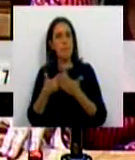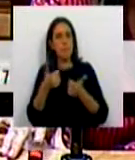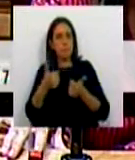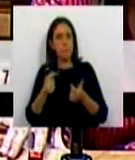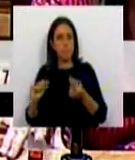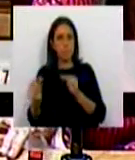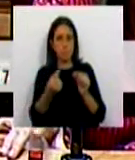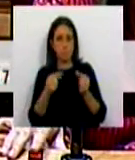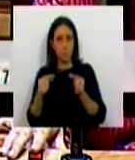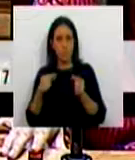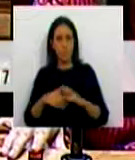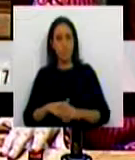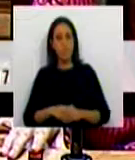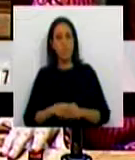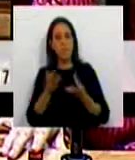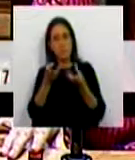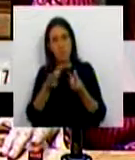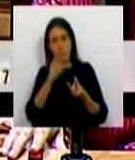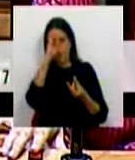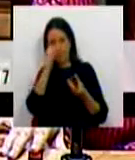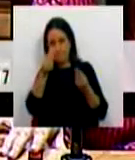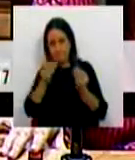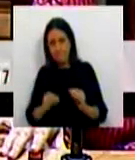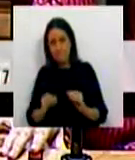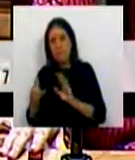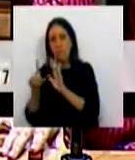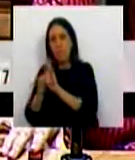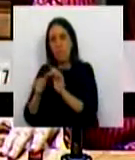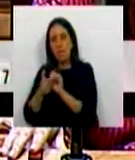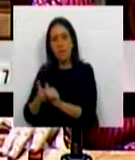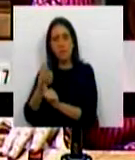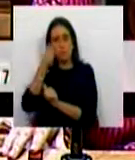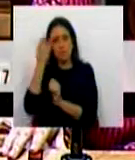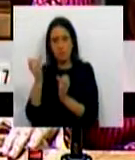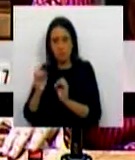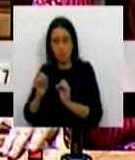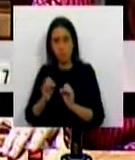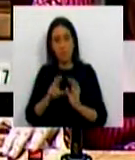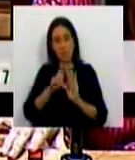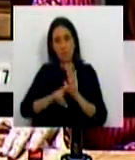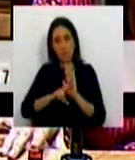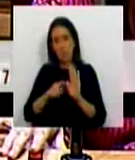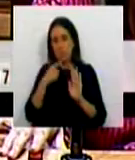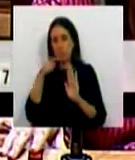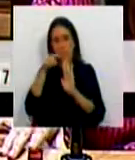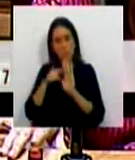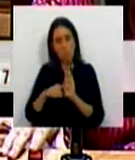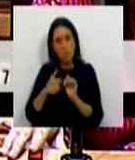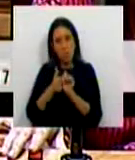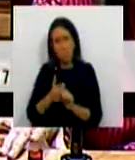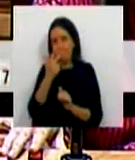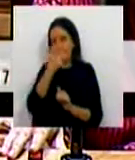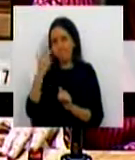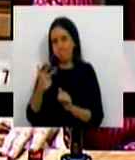Na elaboração do Orçamento de Estado, não esquecemos o quadro legal em vigor. O relatório submetido cumpre todas as normas legais em vigor.